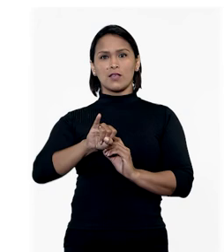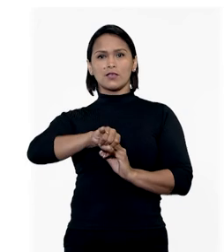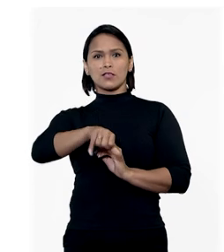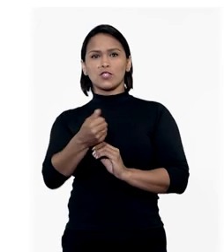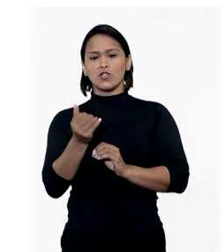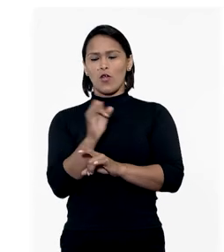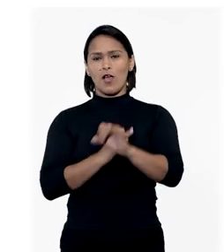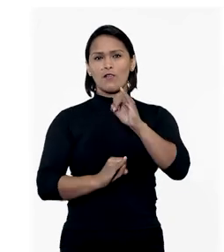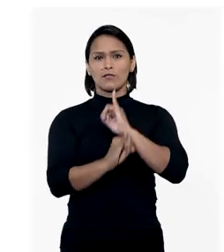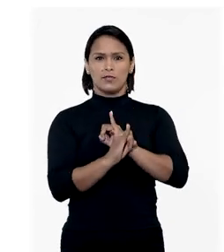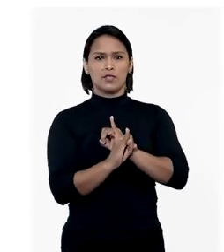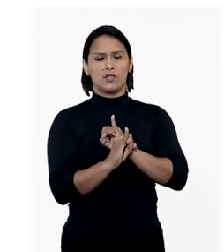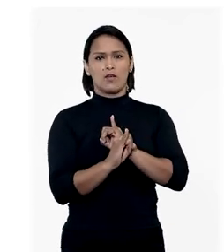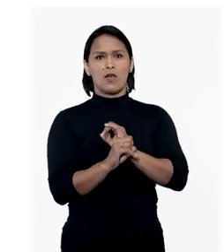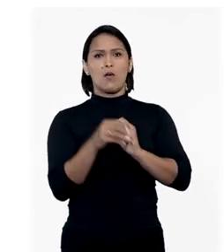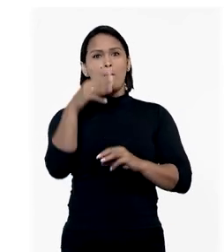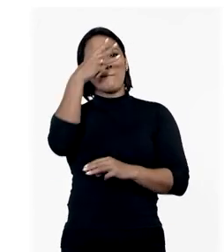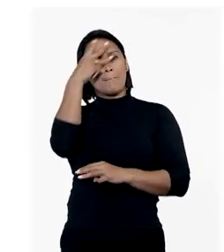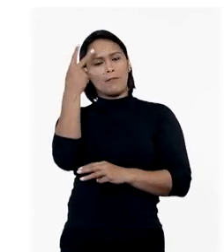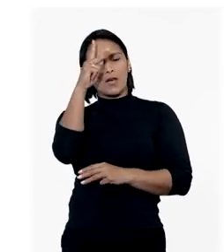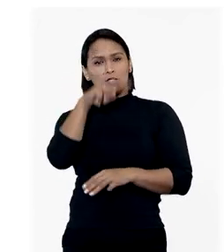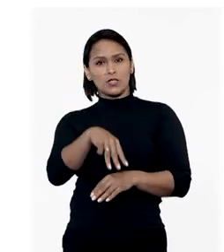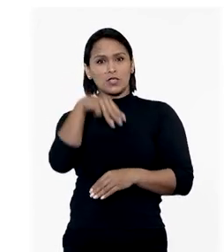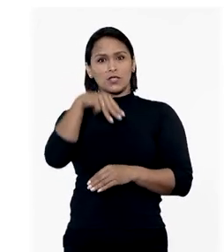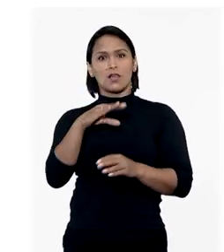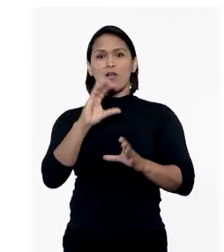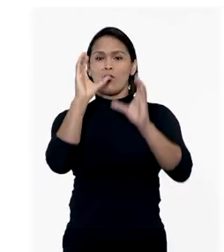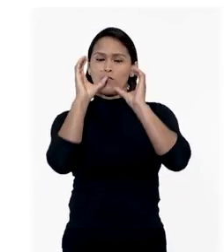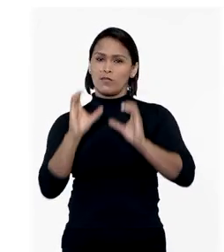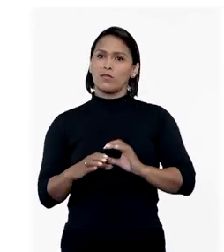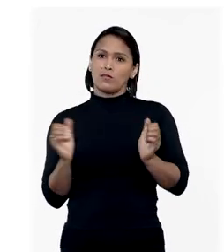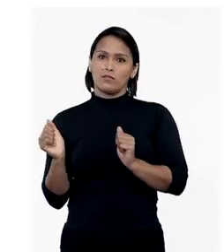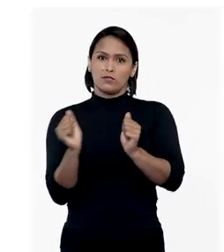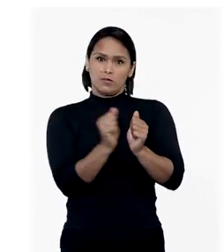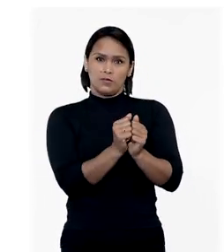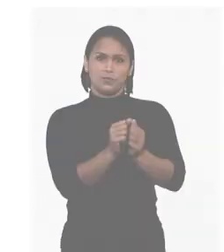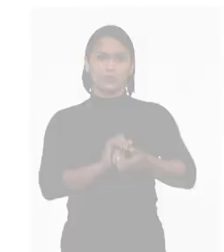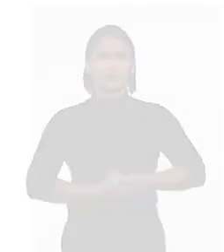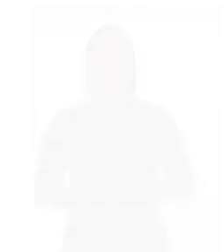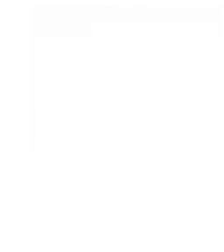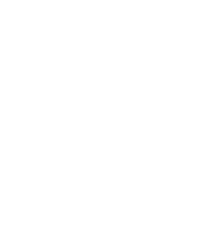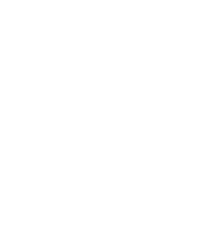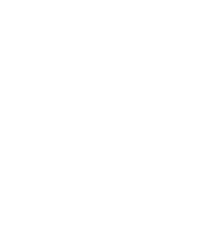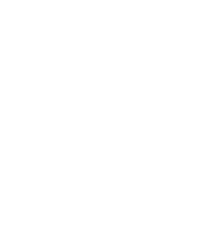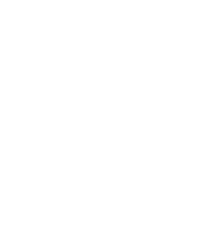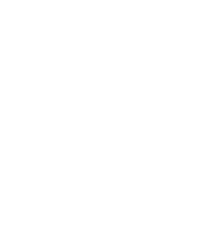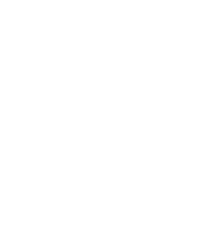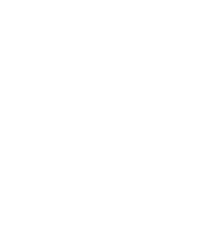STJ na era virtual. Magistratura e cidadania de mãos dadas.